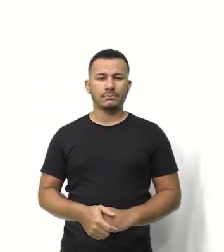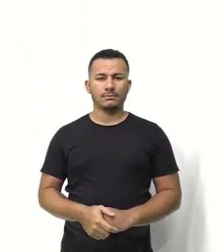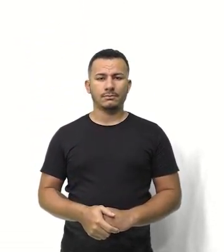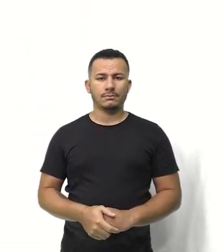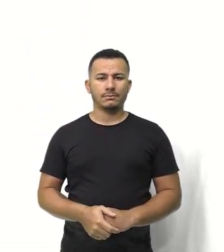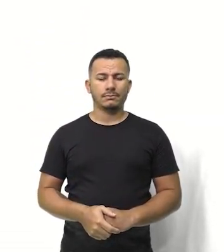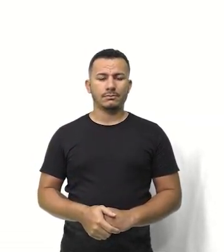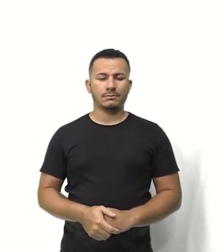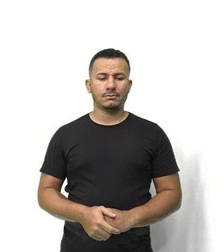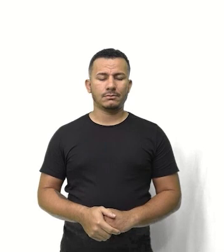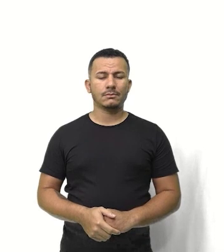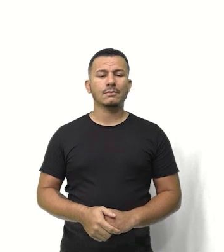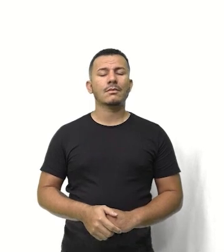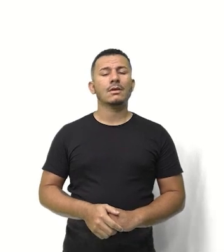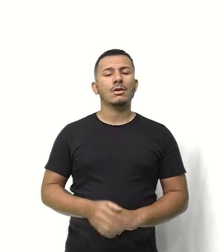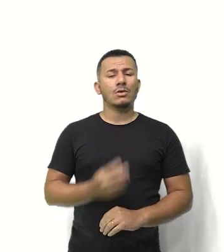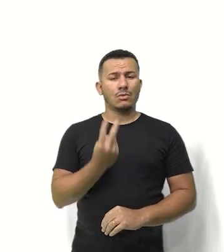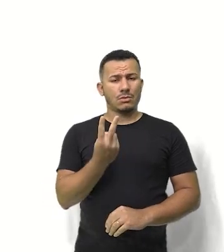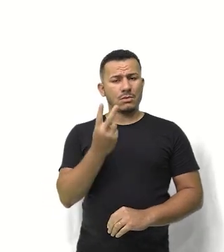situação?